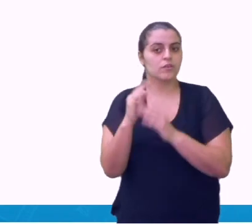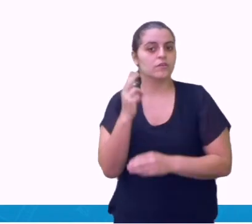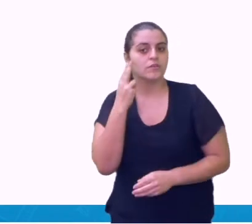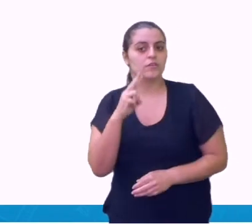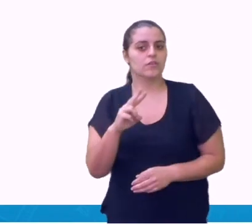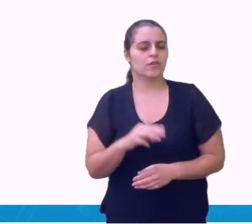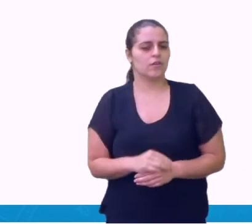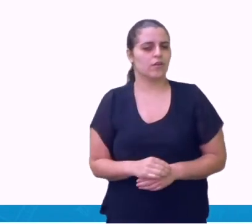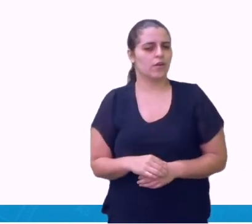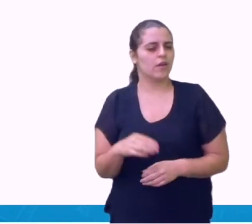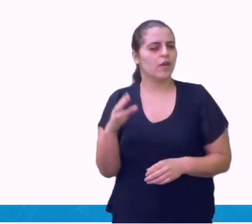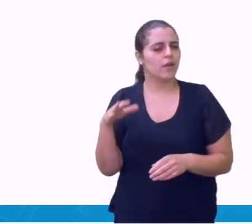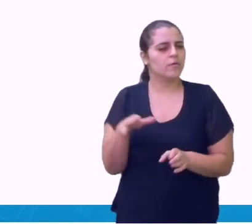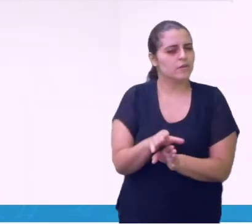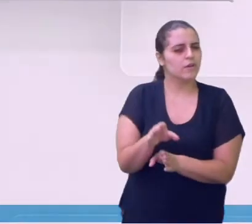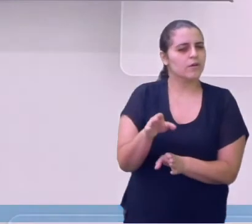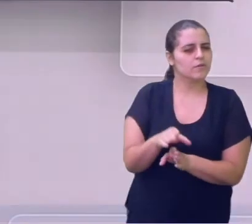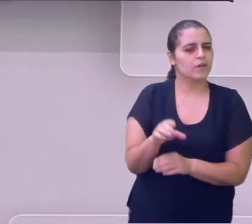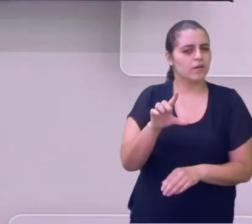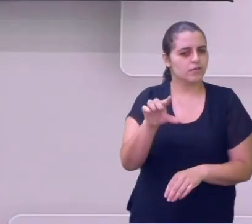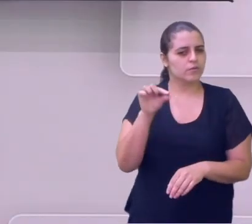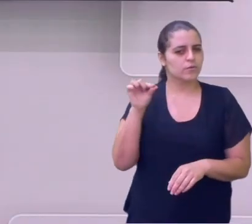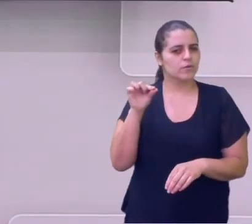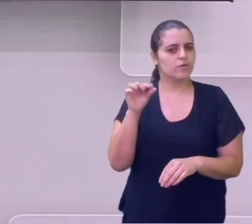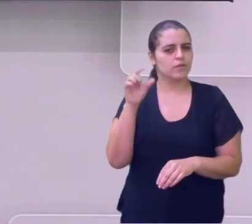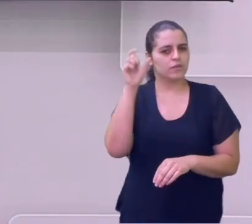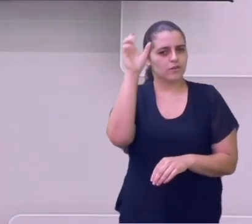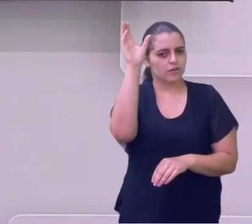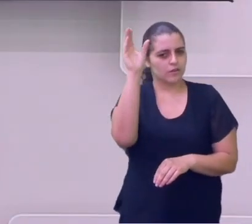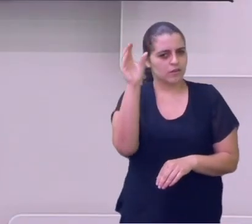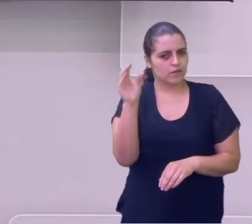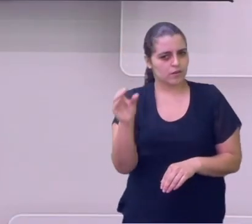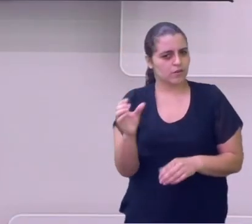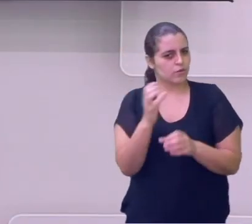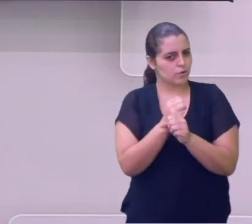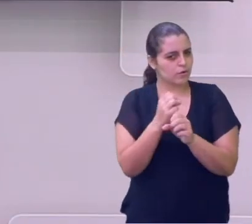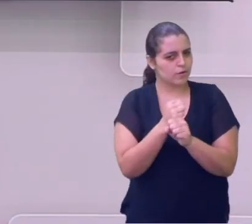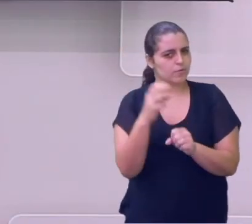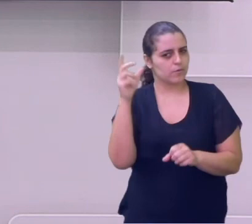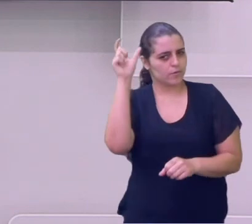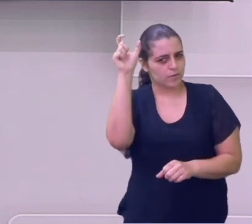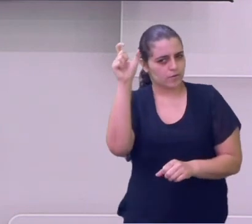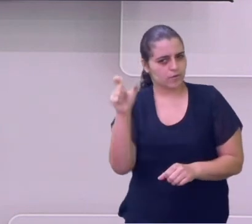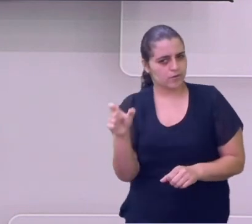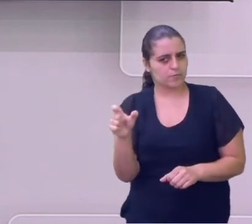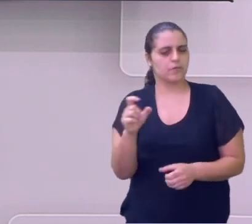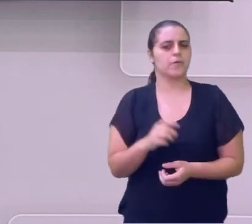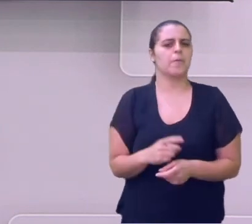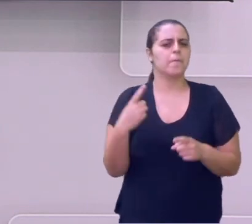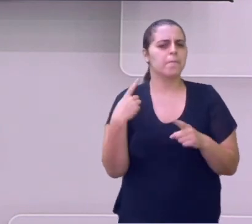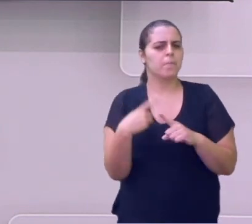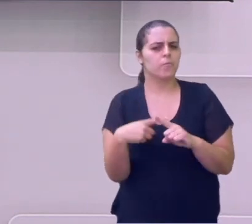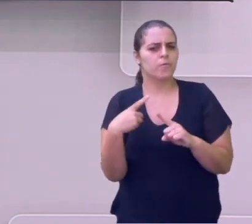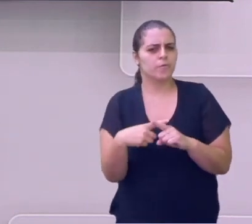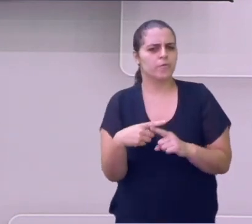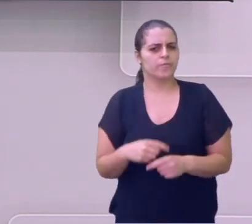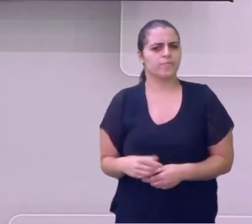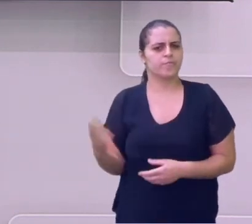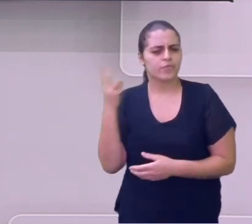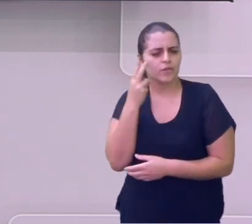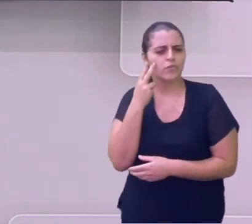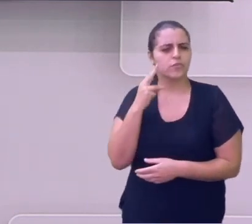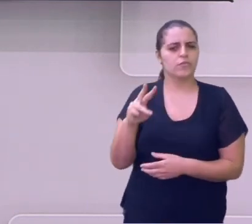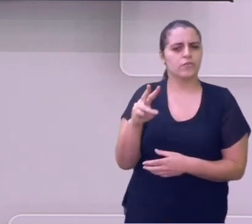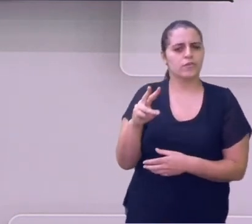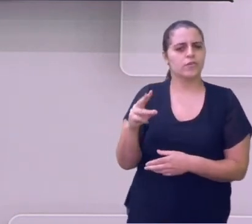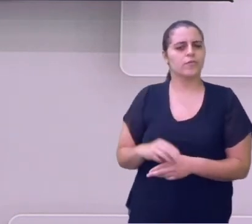Eu aconselho vocês a escolher a operação matemática cálculo. Por quê? Porque aqui, ó, nos dá a